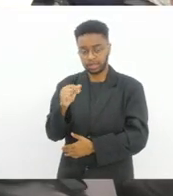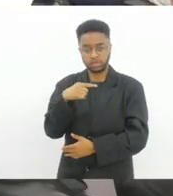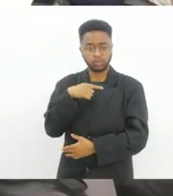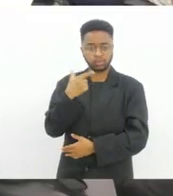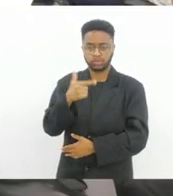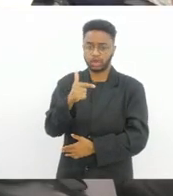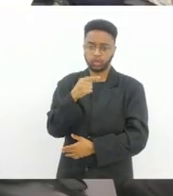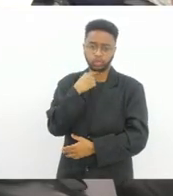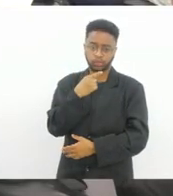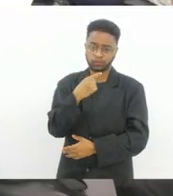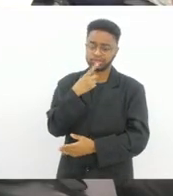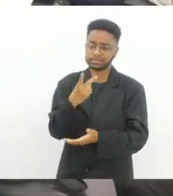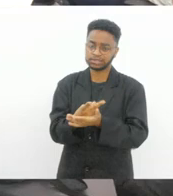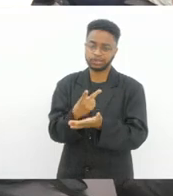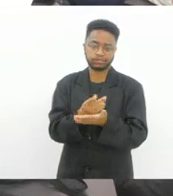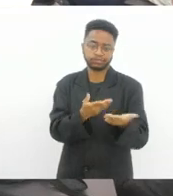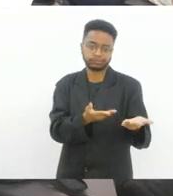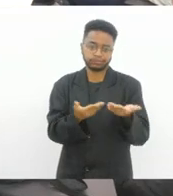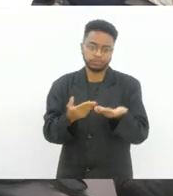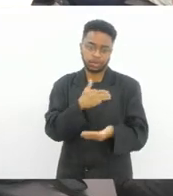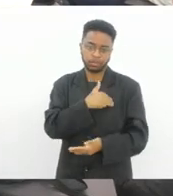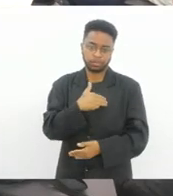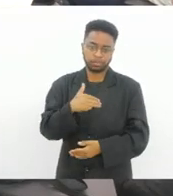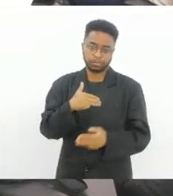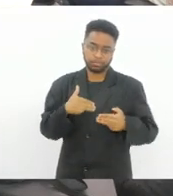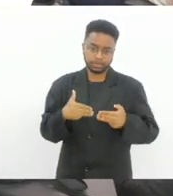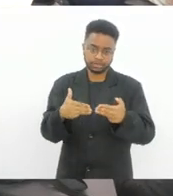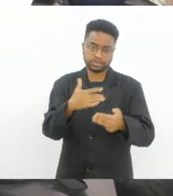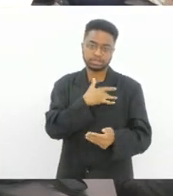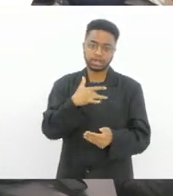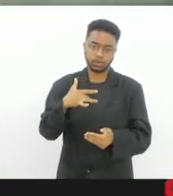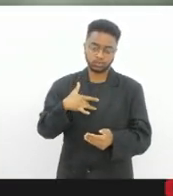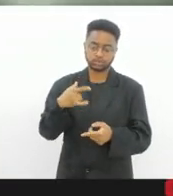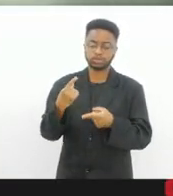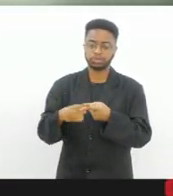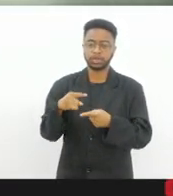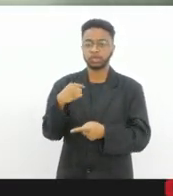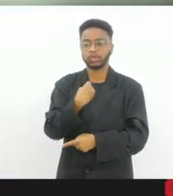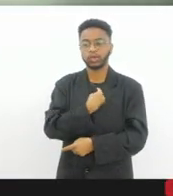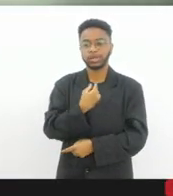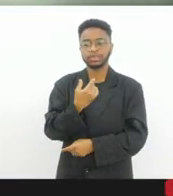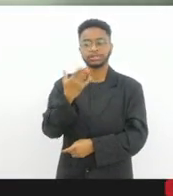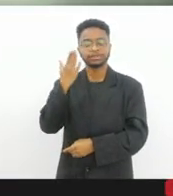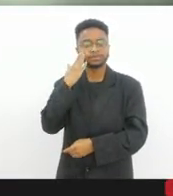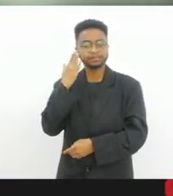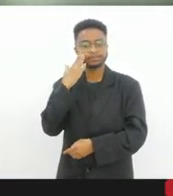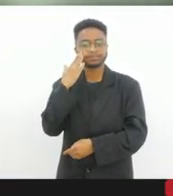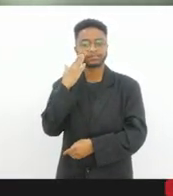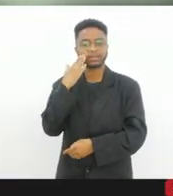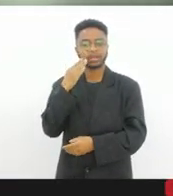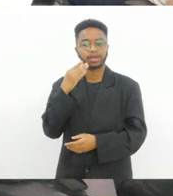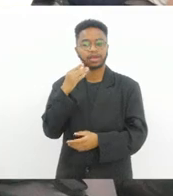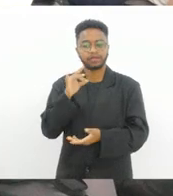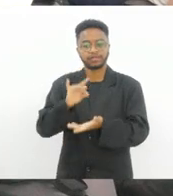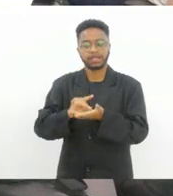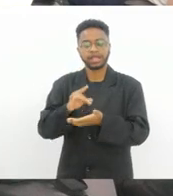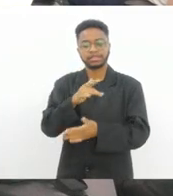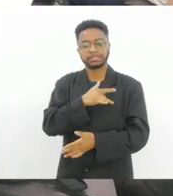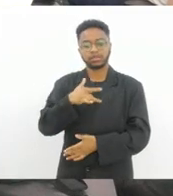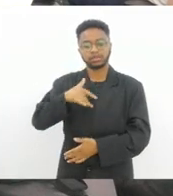Saúde será sempre convocado para as nossas audiências, porque a gente entende a saúde da mulher